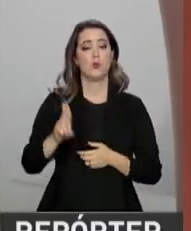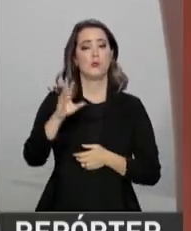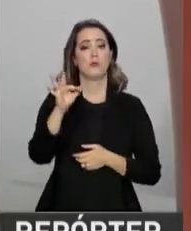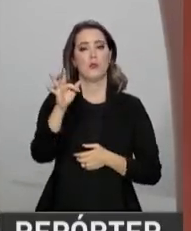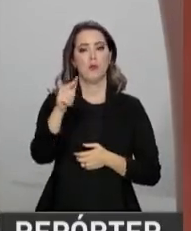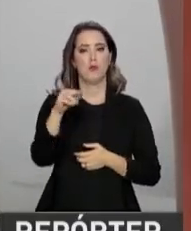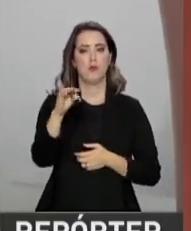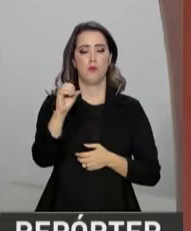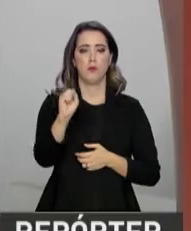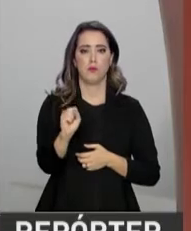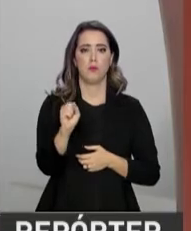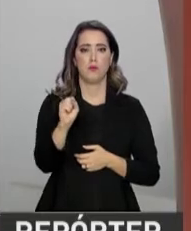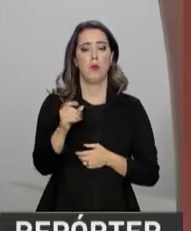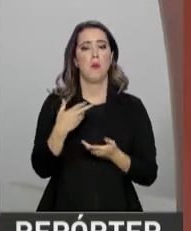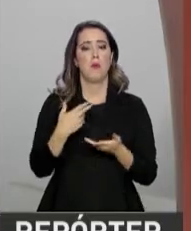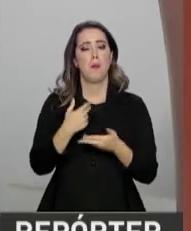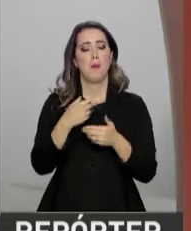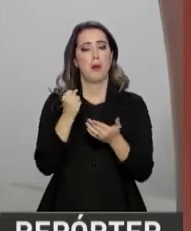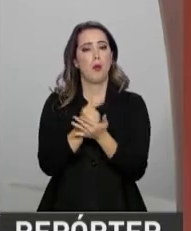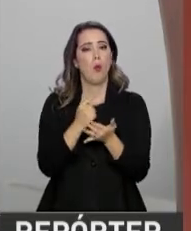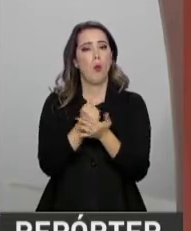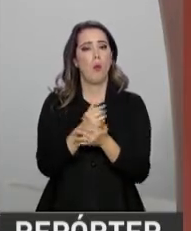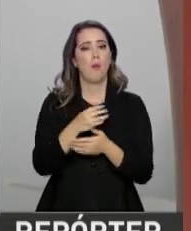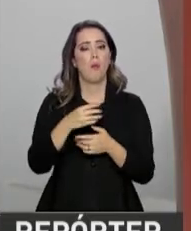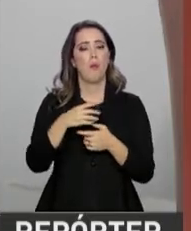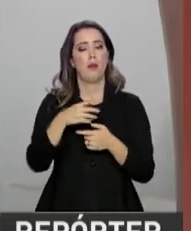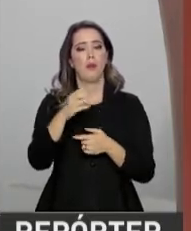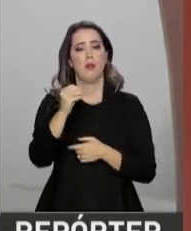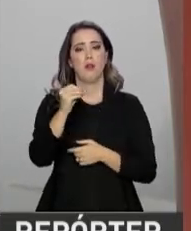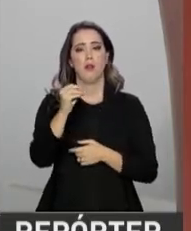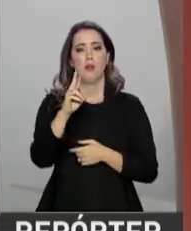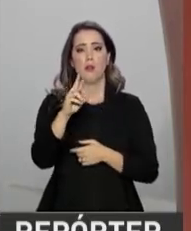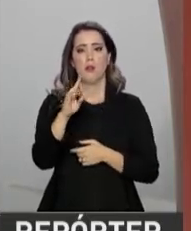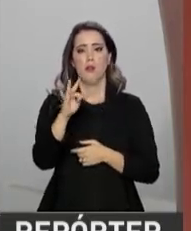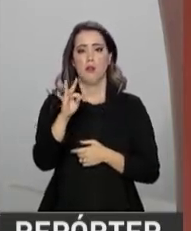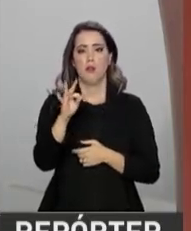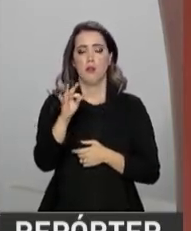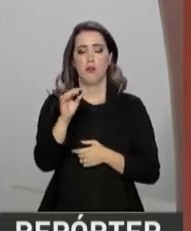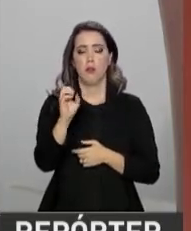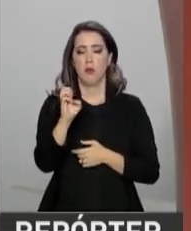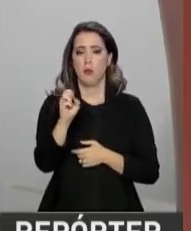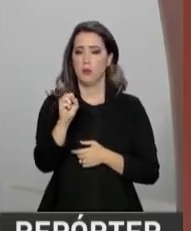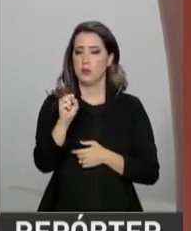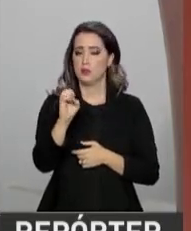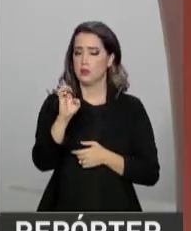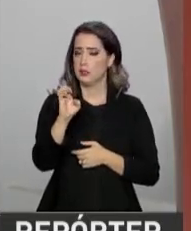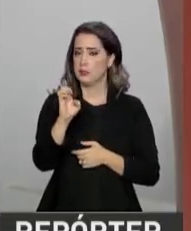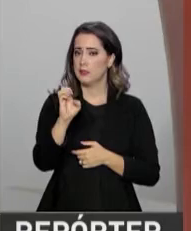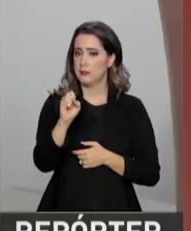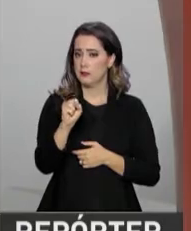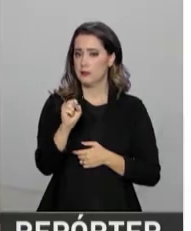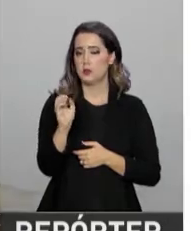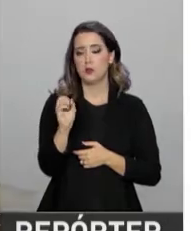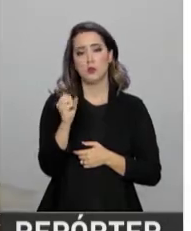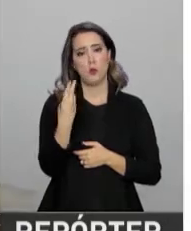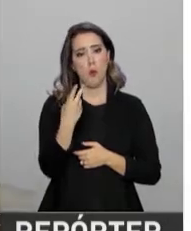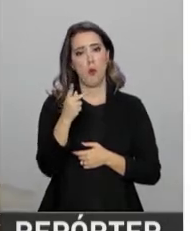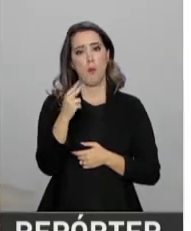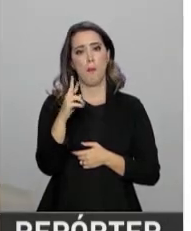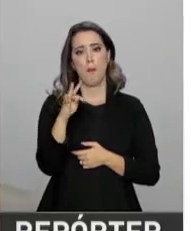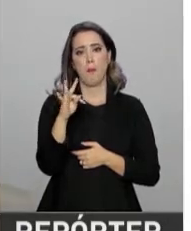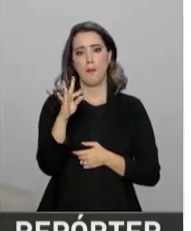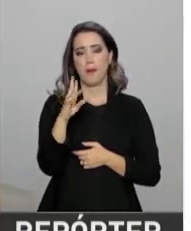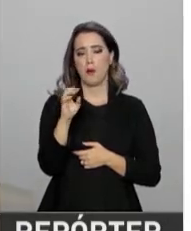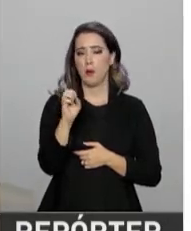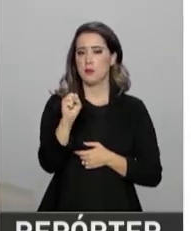para ortis e ou prótese é um fato importante que eu quero levar a seu conhecimento por totó estamos